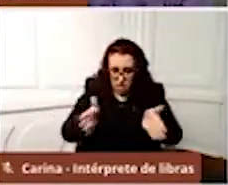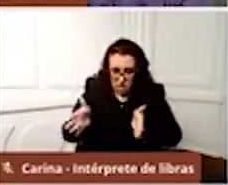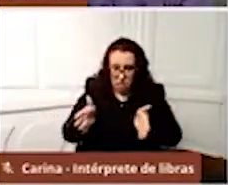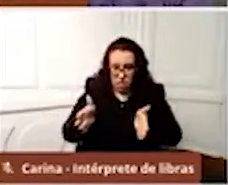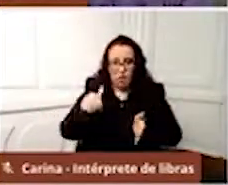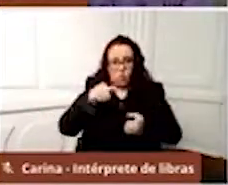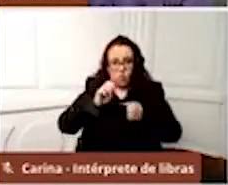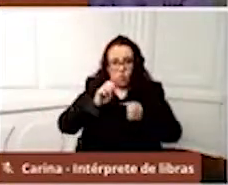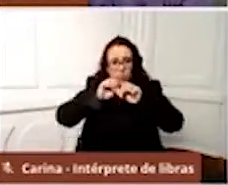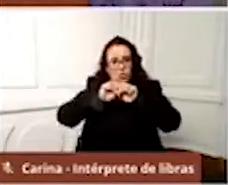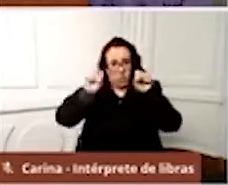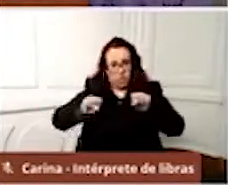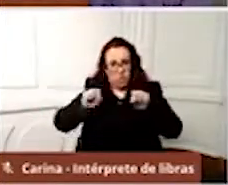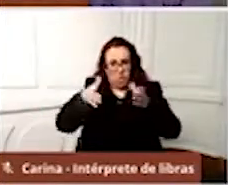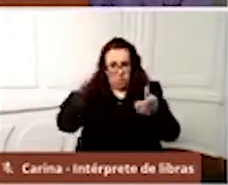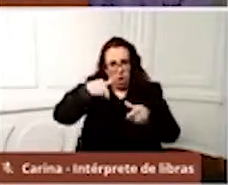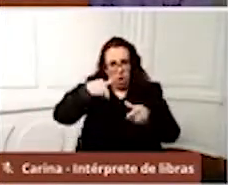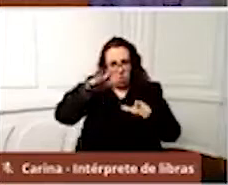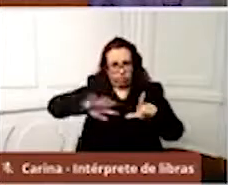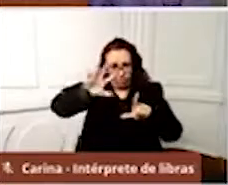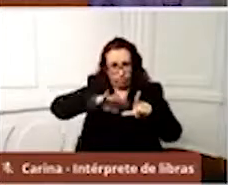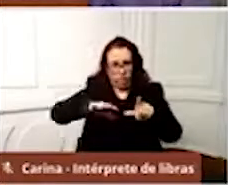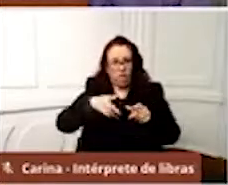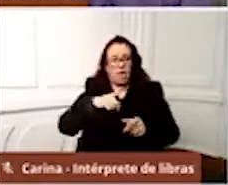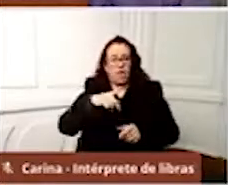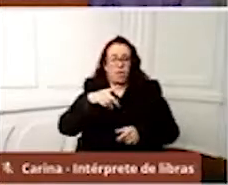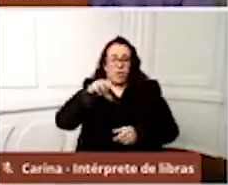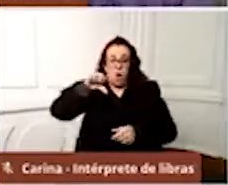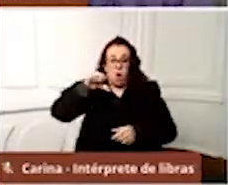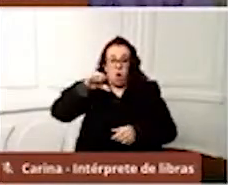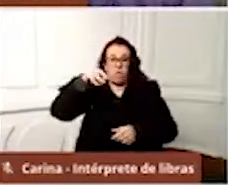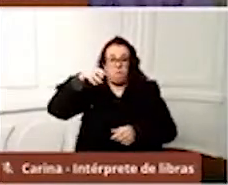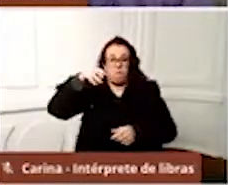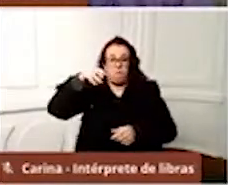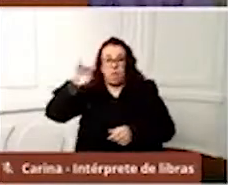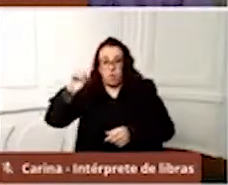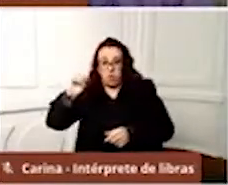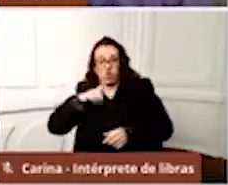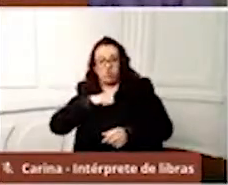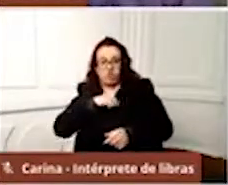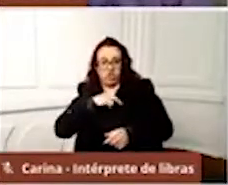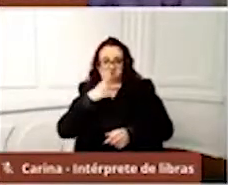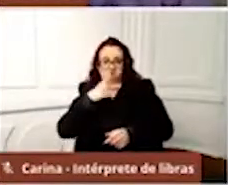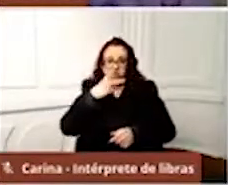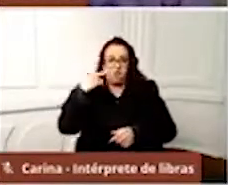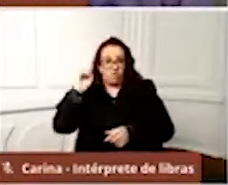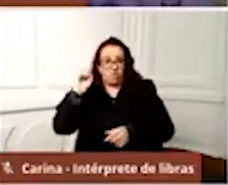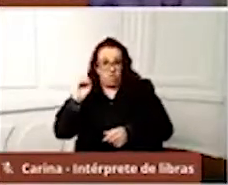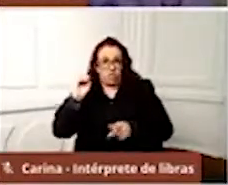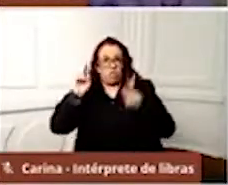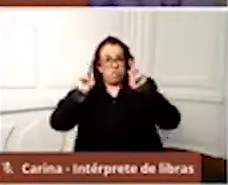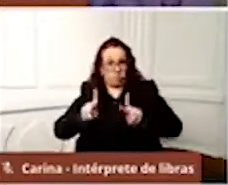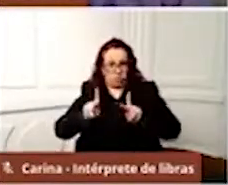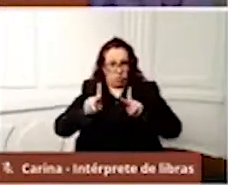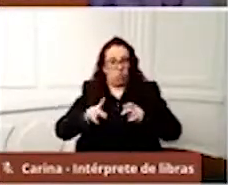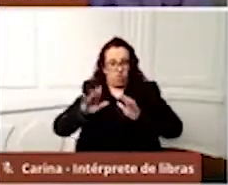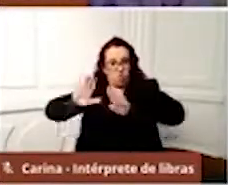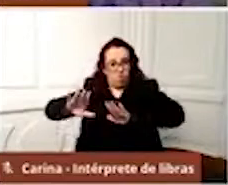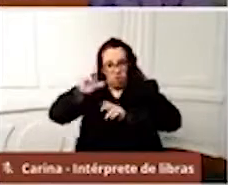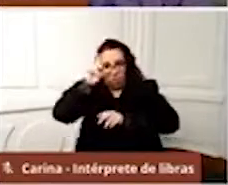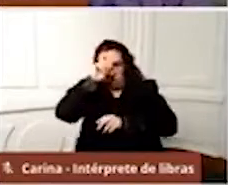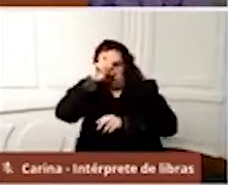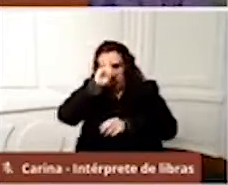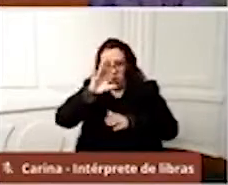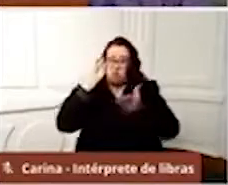maio, nós tínhamos 220 pacientes internados suspeitos ou confirmados para a Covid